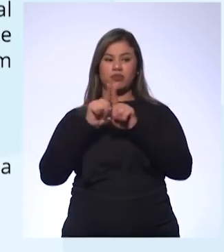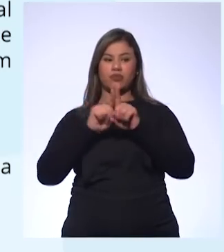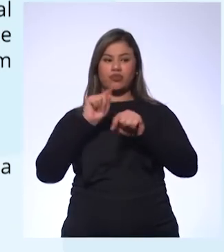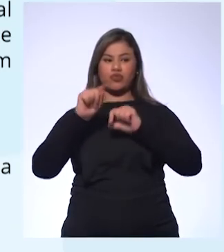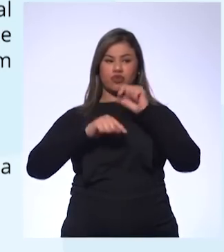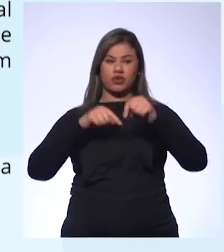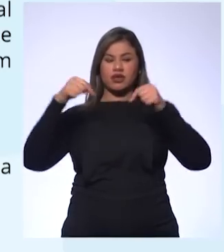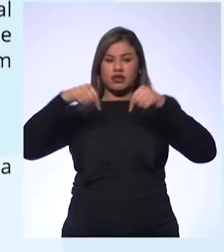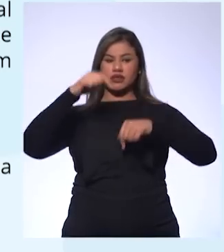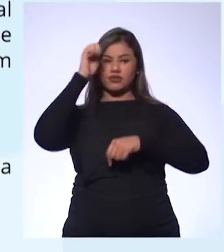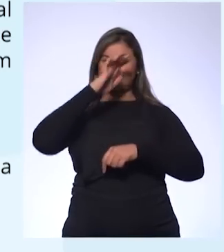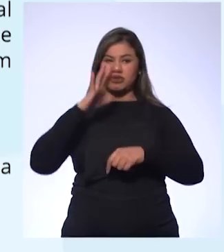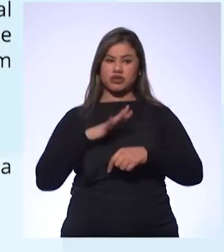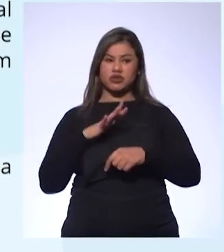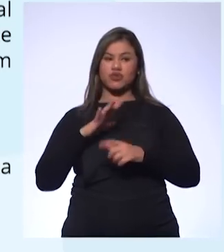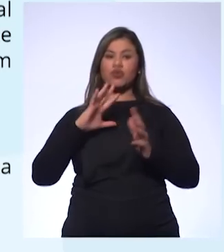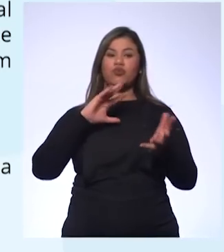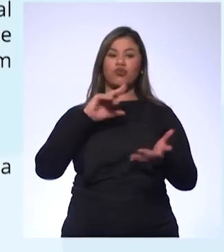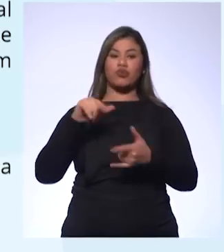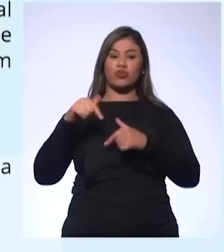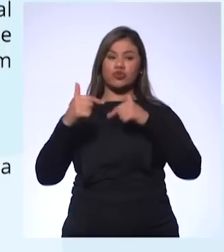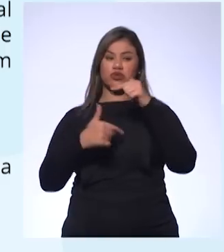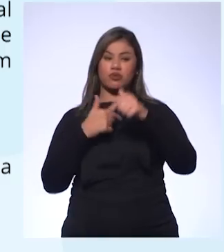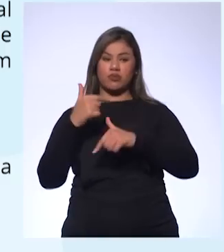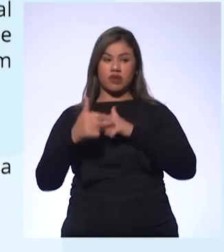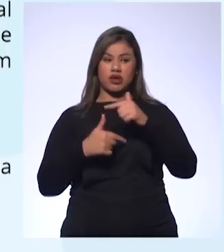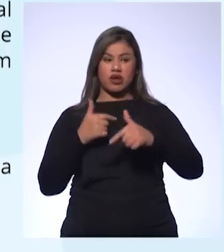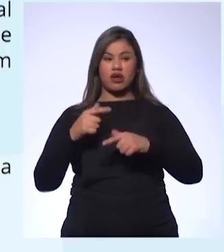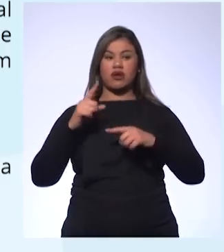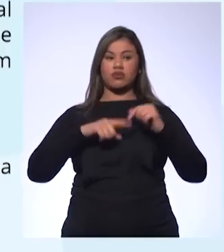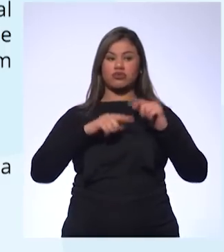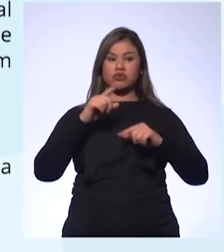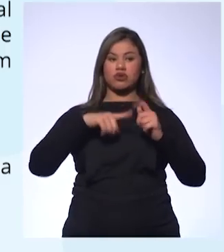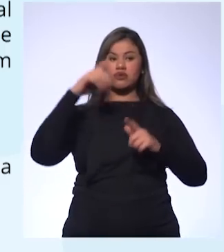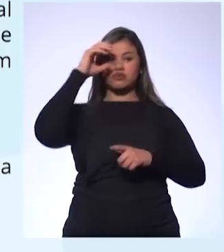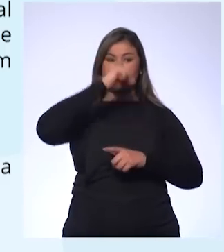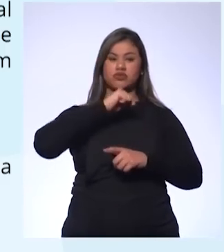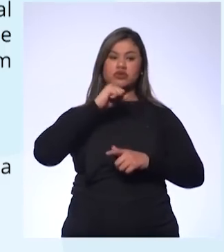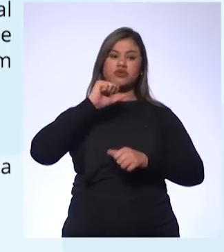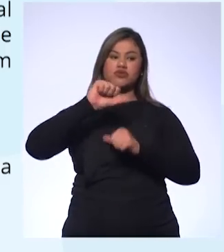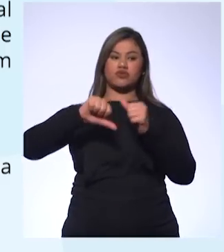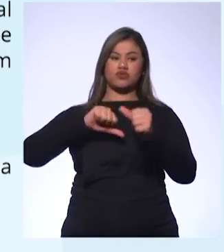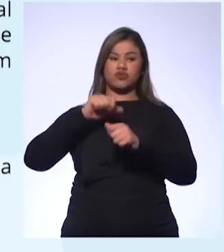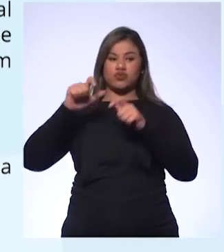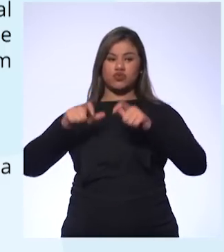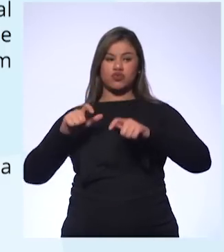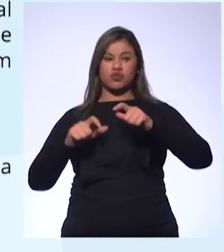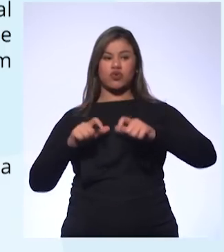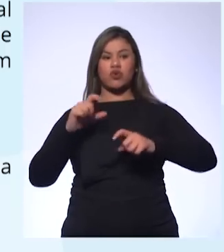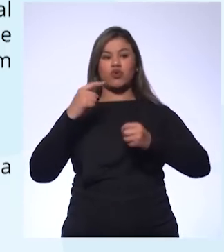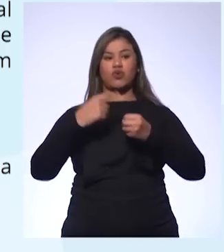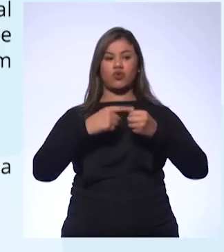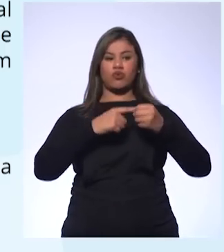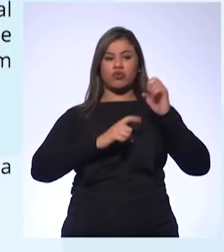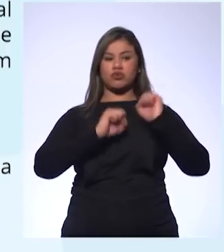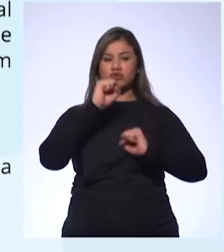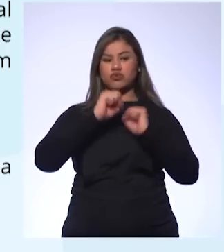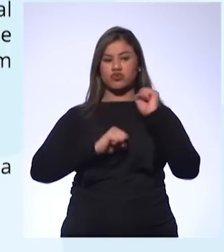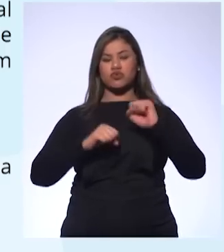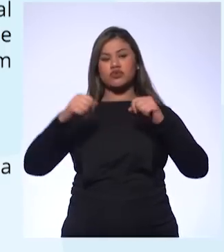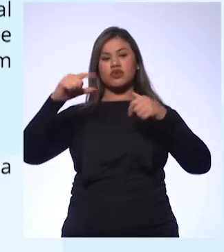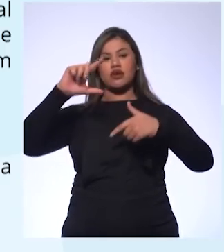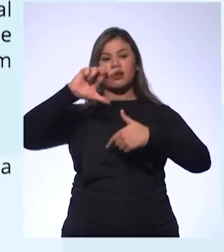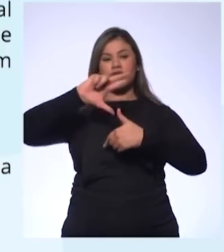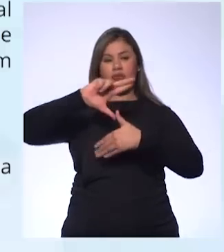do conhecimento, transformações do espaço na sociedade urbana e industrial na América Latina. Eu